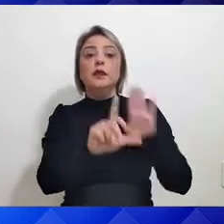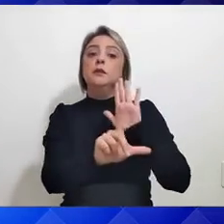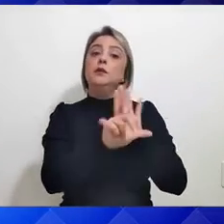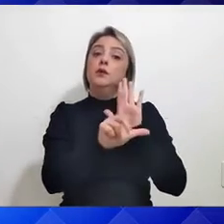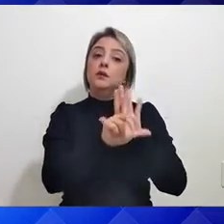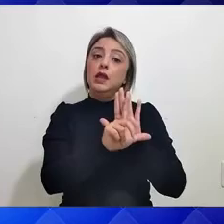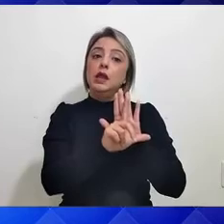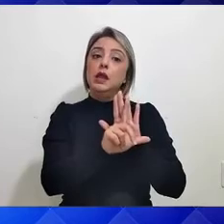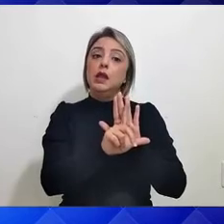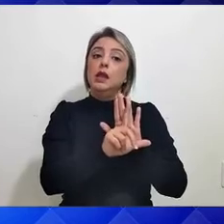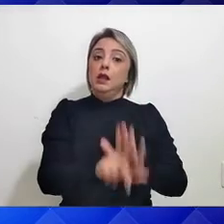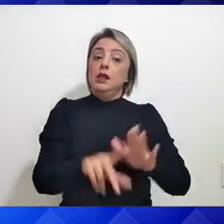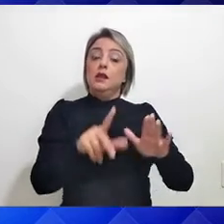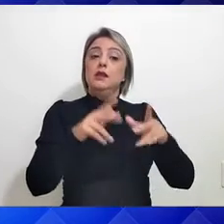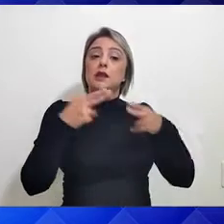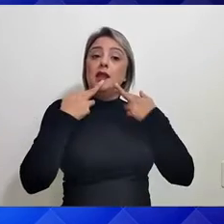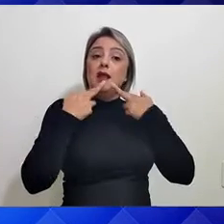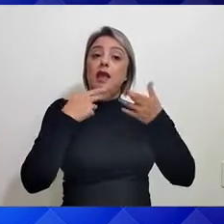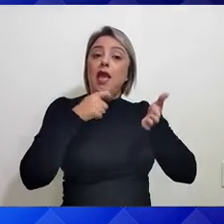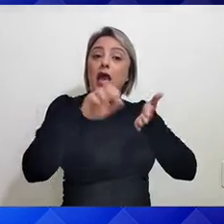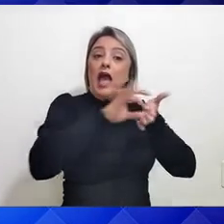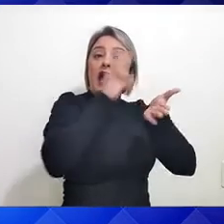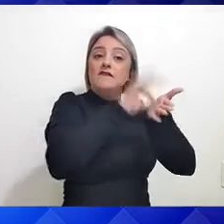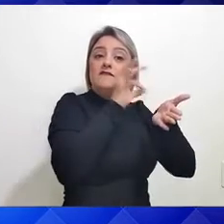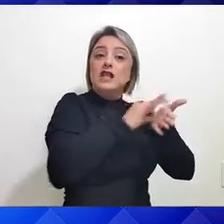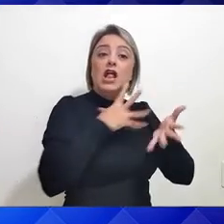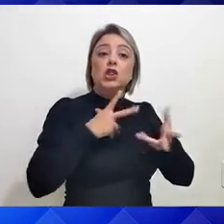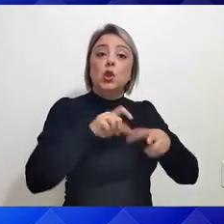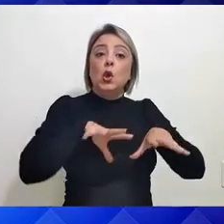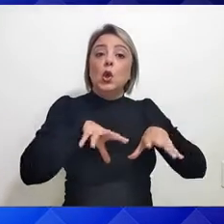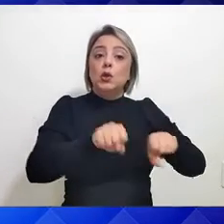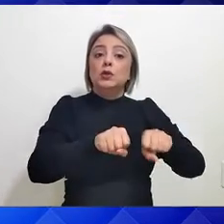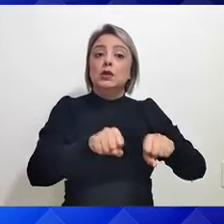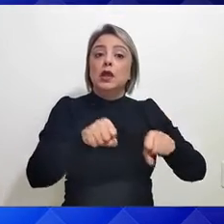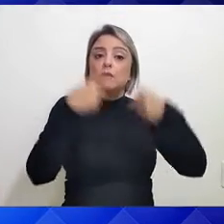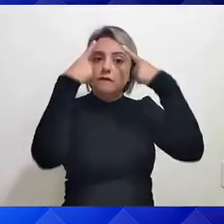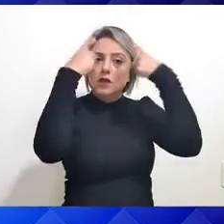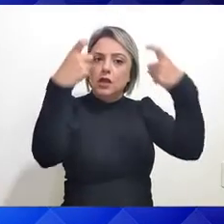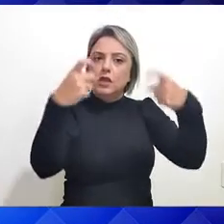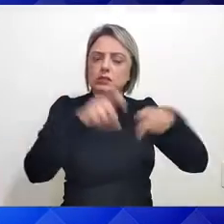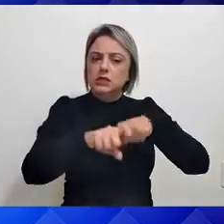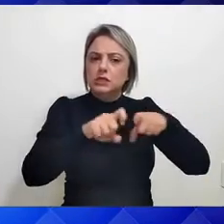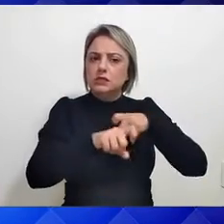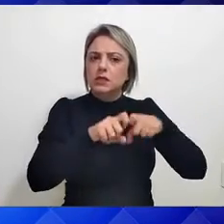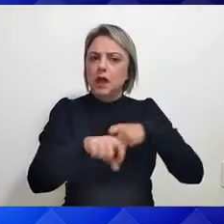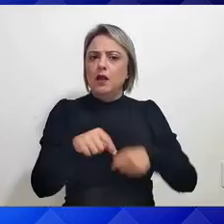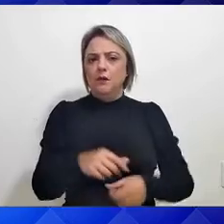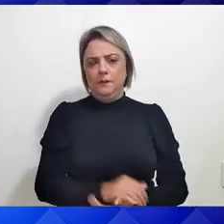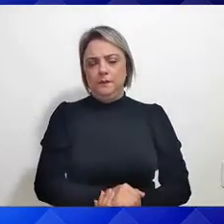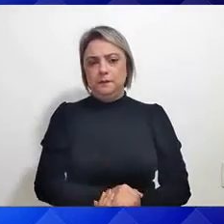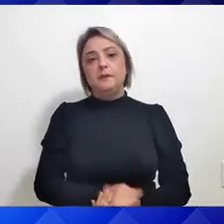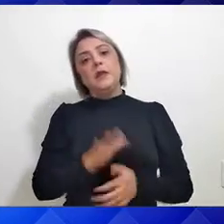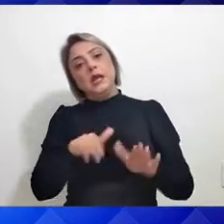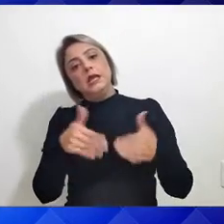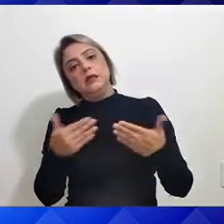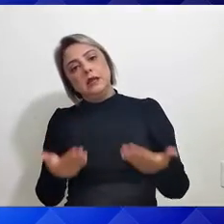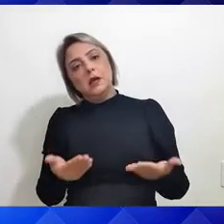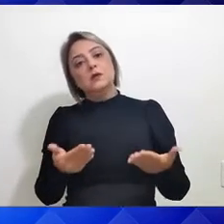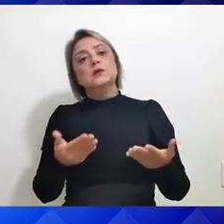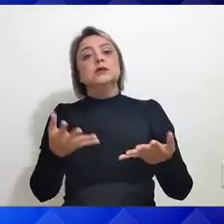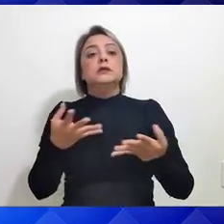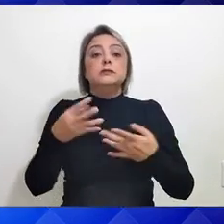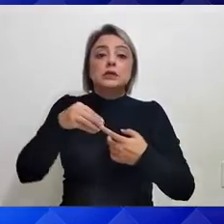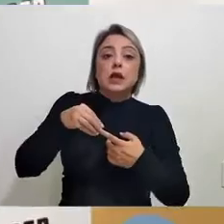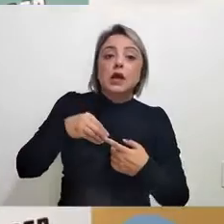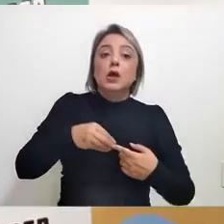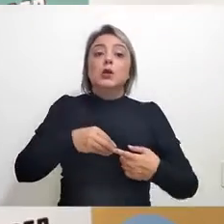que vocês três vão responder, e eu sei que vai demorar mais, não tem problema de estourar o tempo aqui, que eu queria ouvir a Mônica também, vocês duas